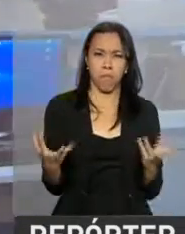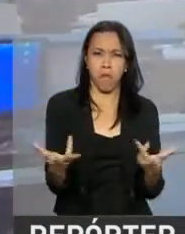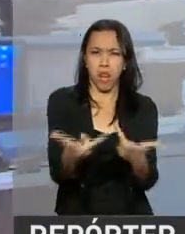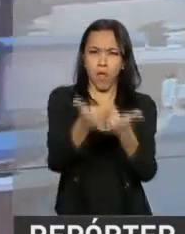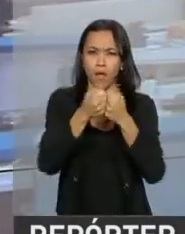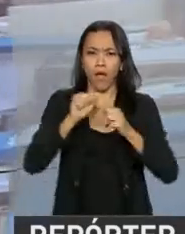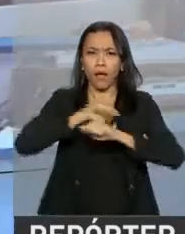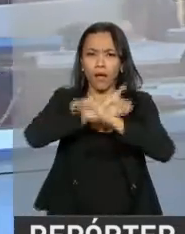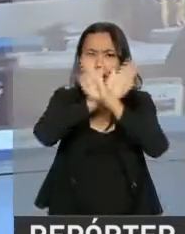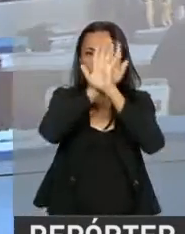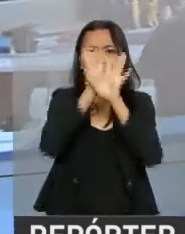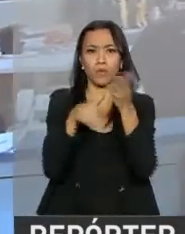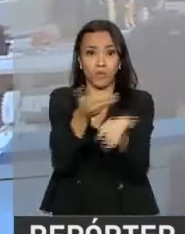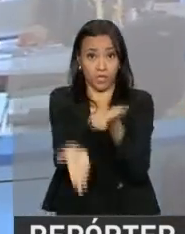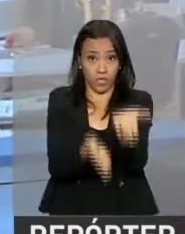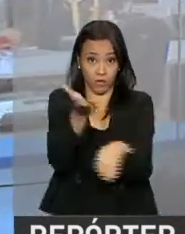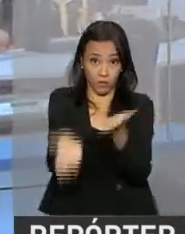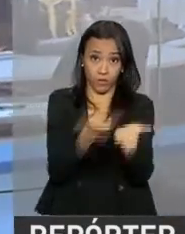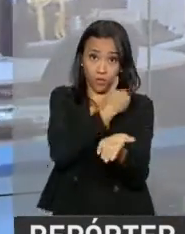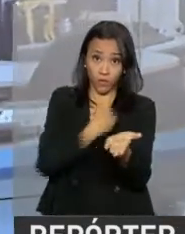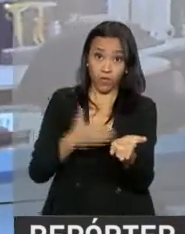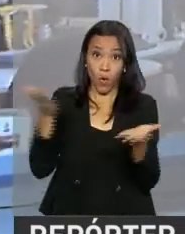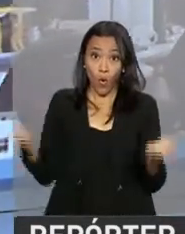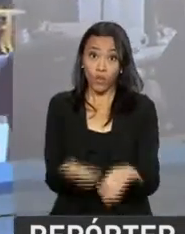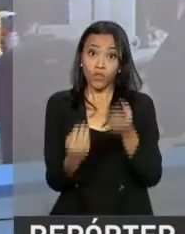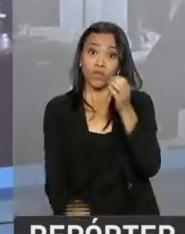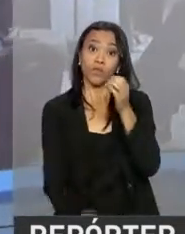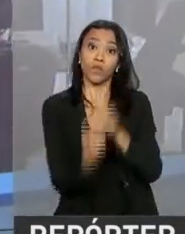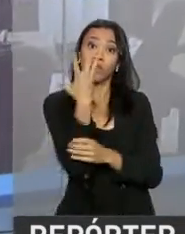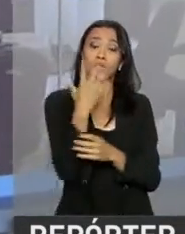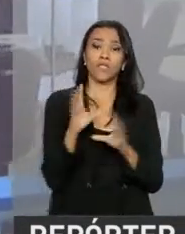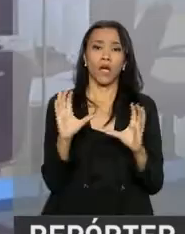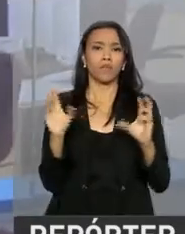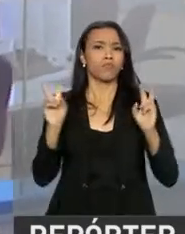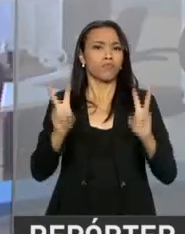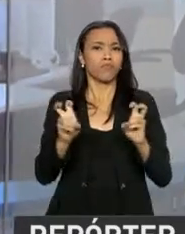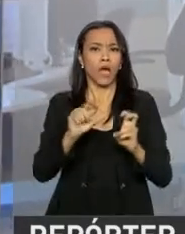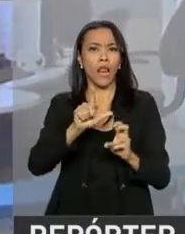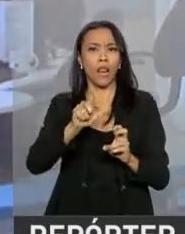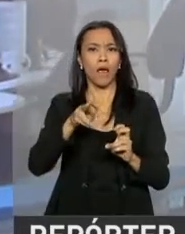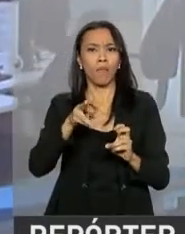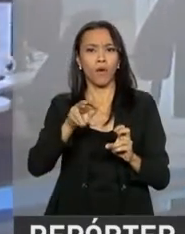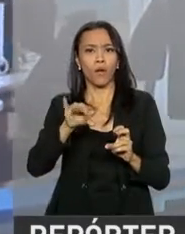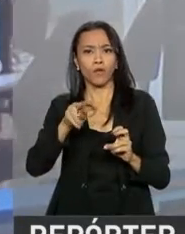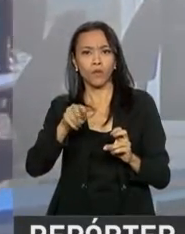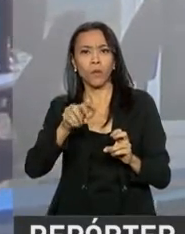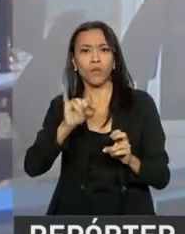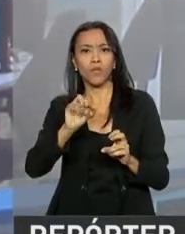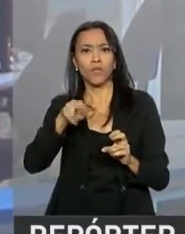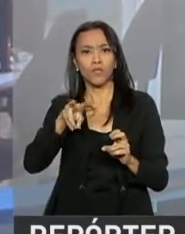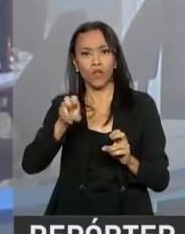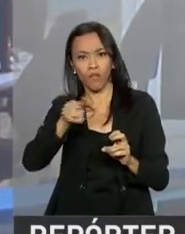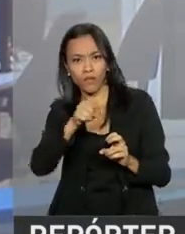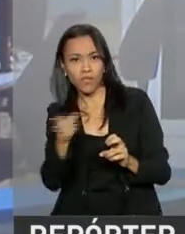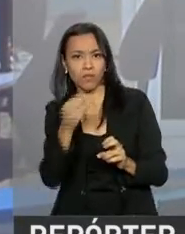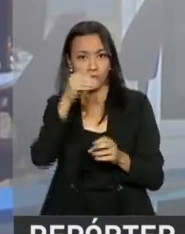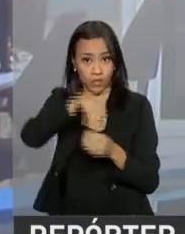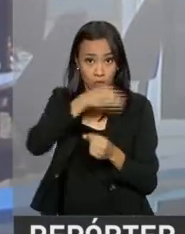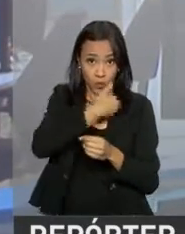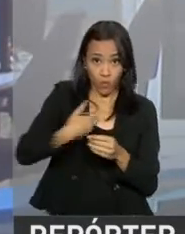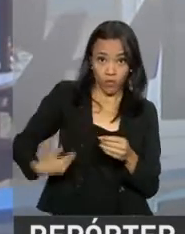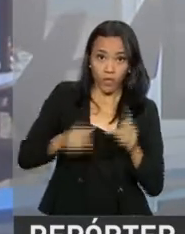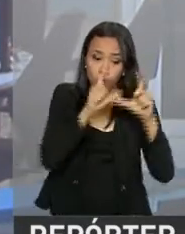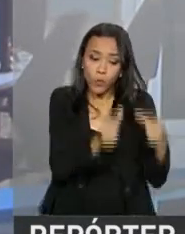e a transparência no serviço público, foi lançado hoje o Laboratório de Inovação em Governo. O local foi idealizado em